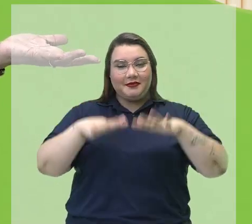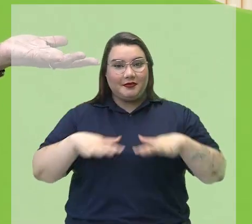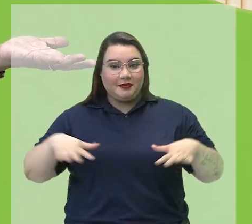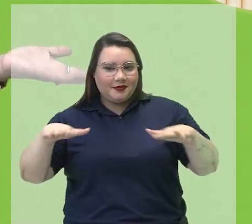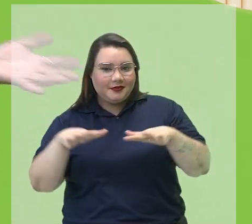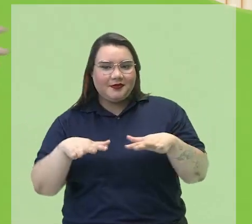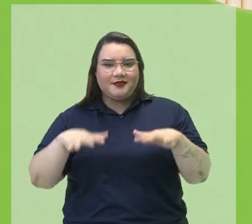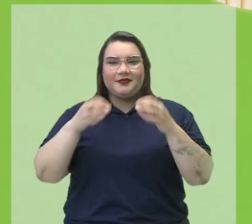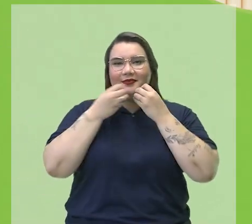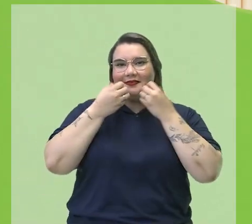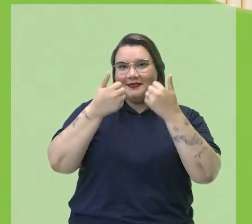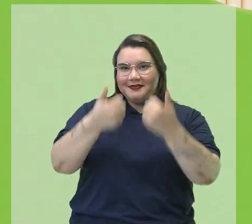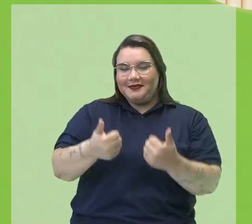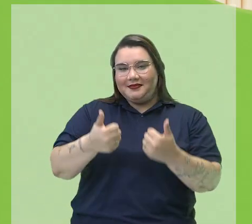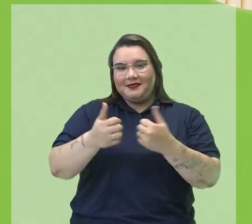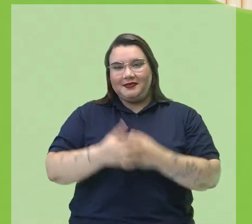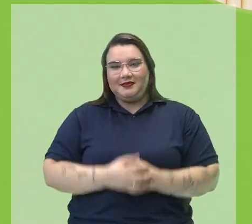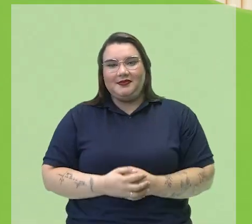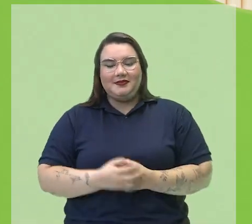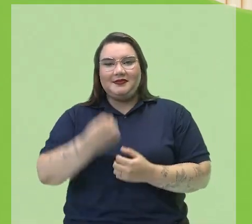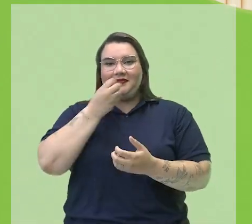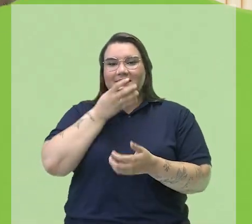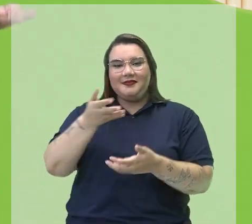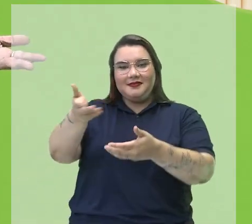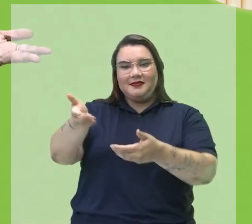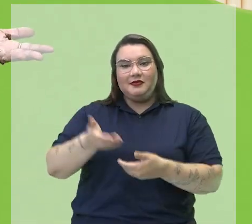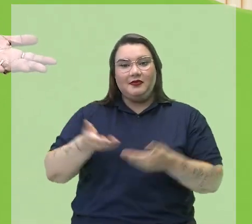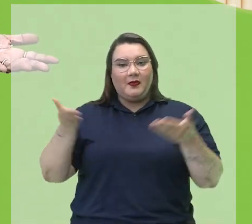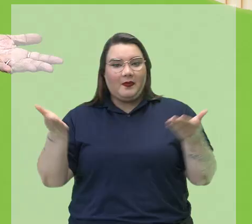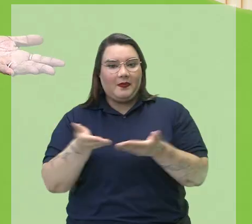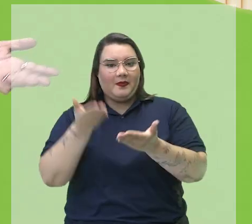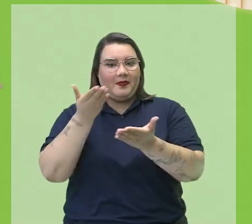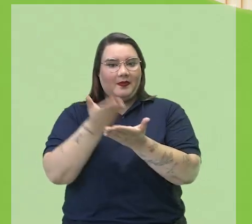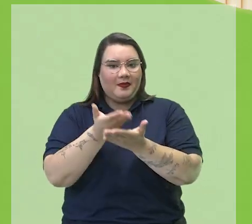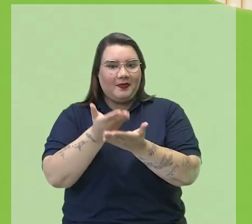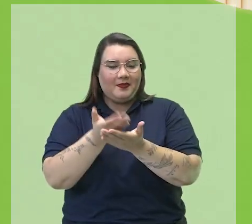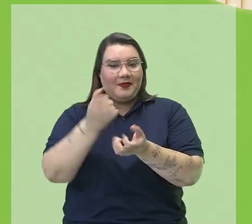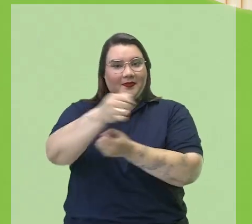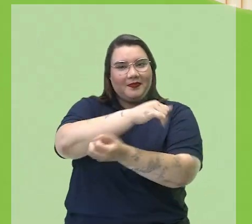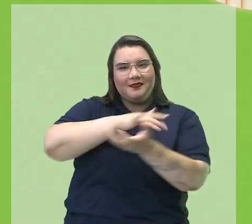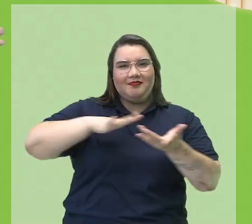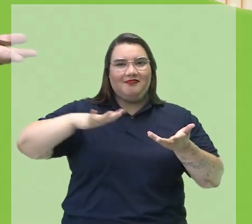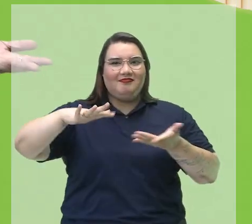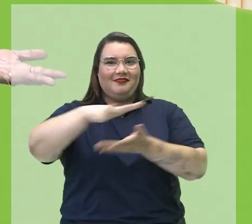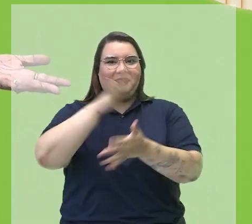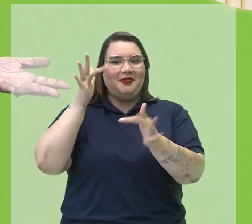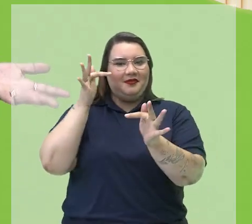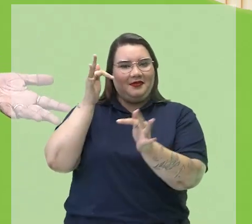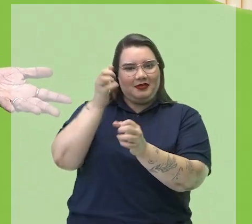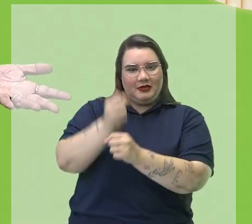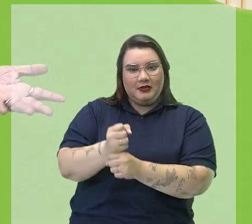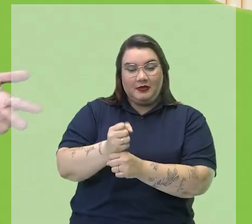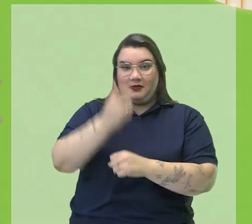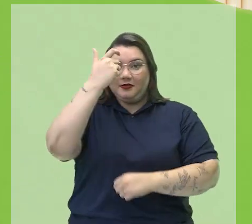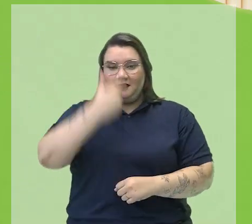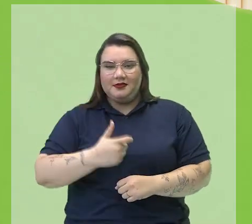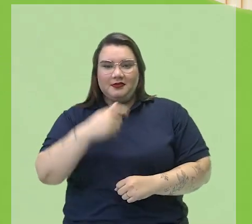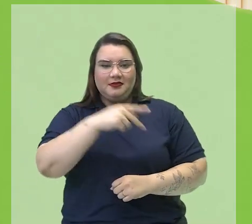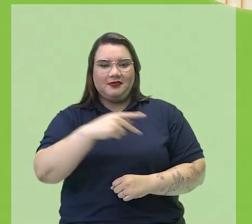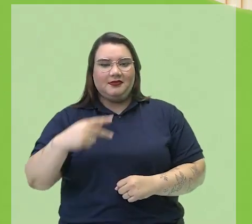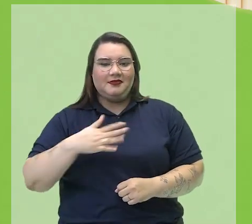Olá, pessoal, tudo bem com vocês? Sejam bem-vindos ao nosso universo da